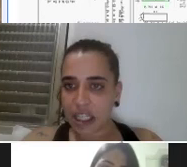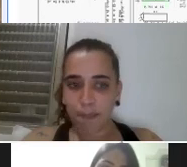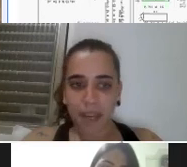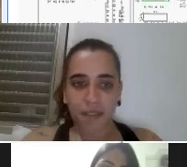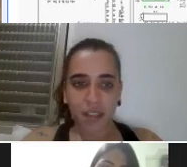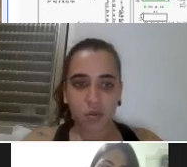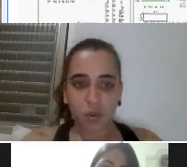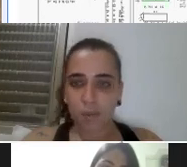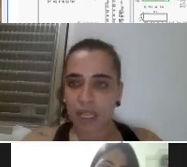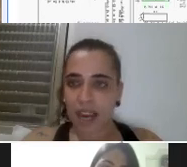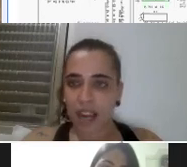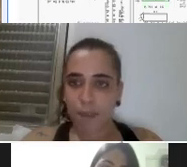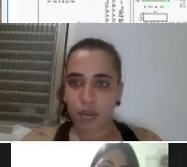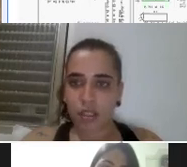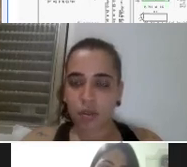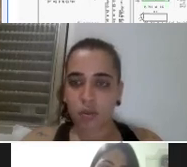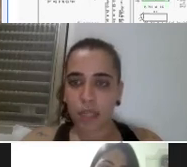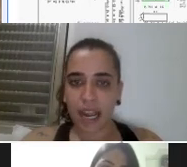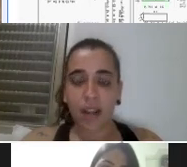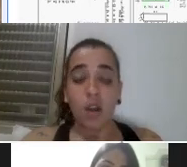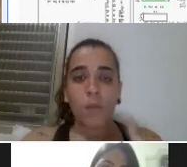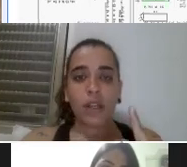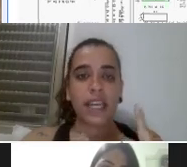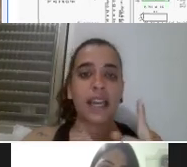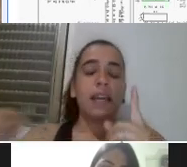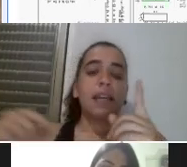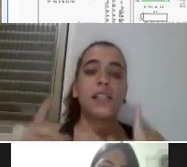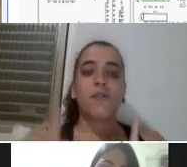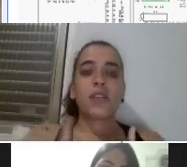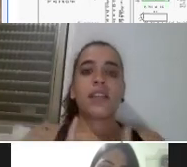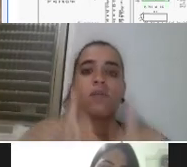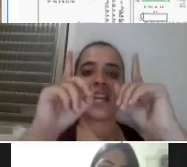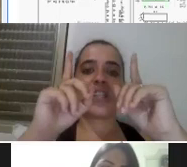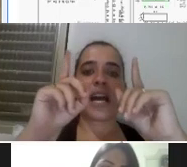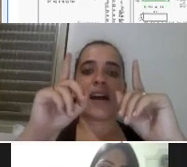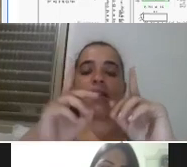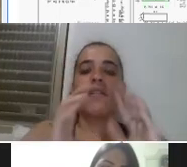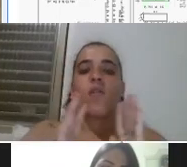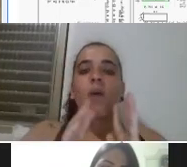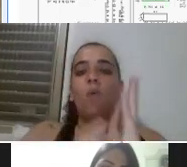já deixa previsto o pilar, a posição do pilar. Por quê? Se você não